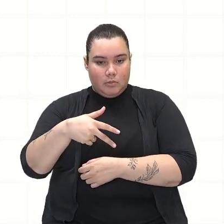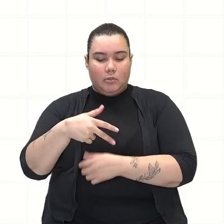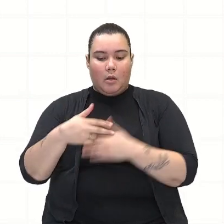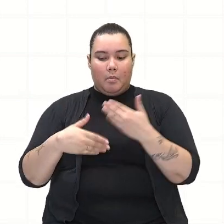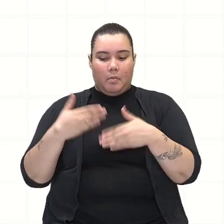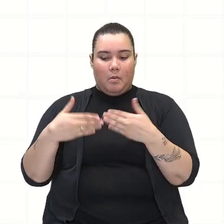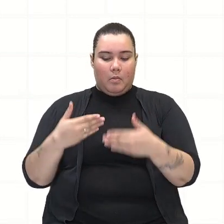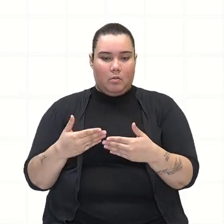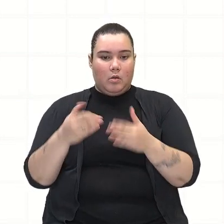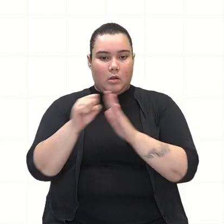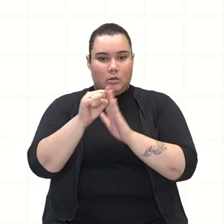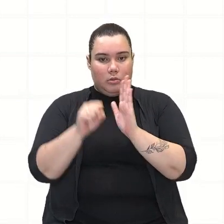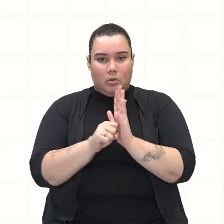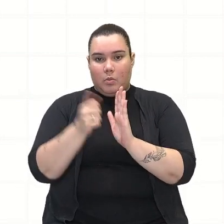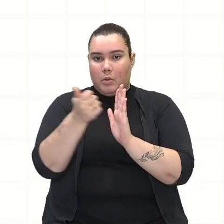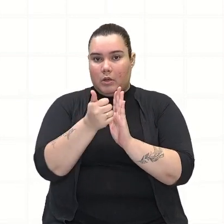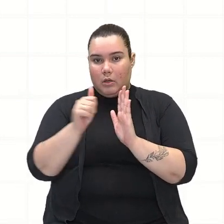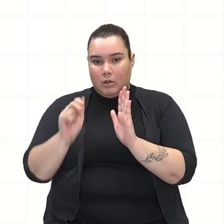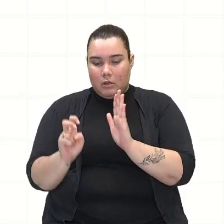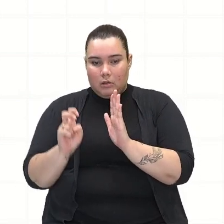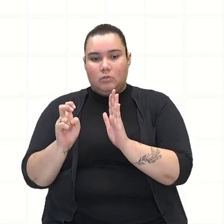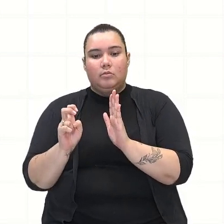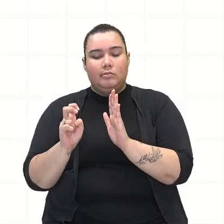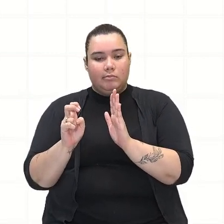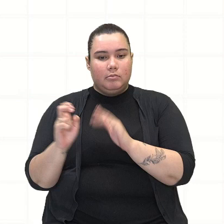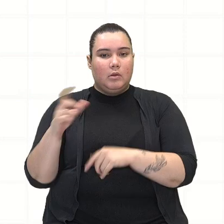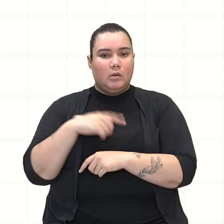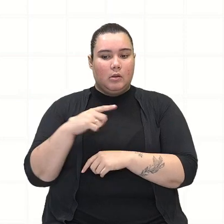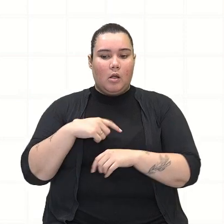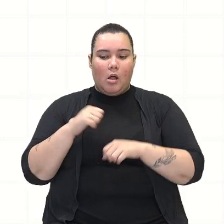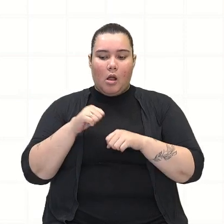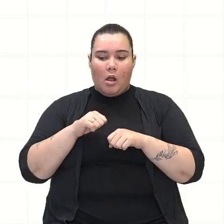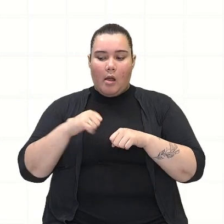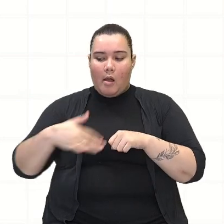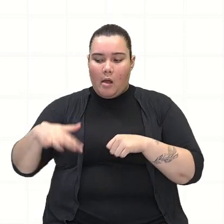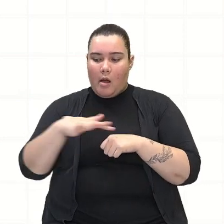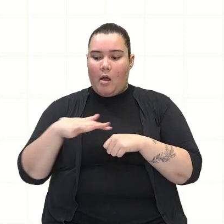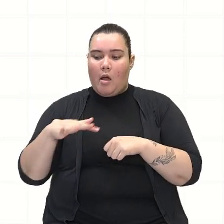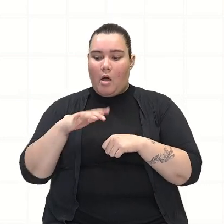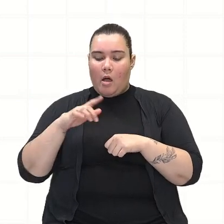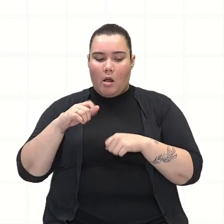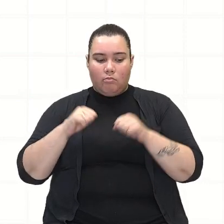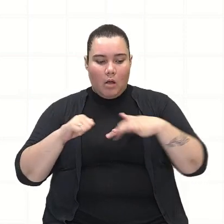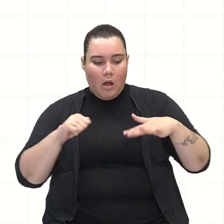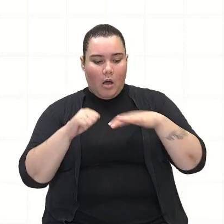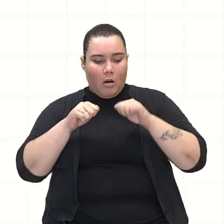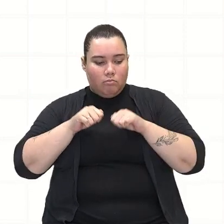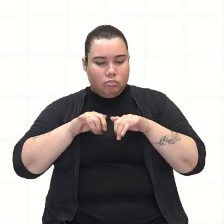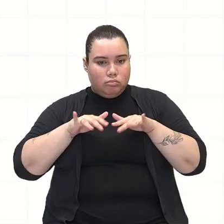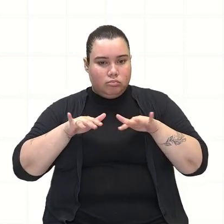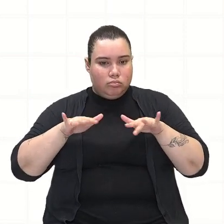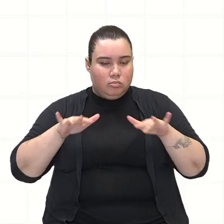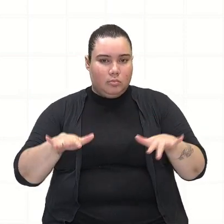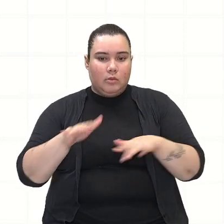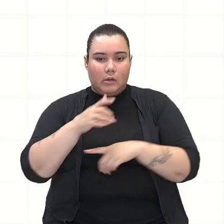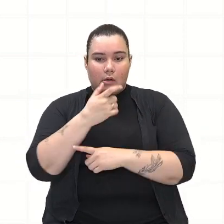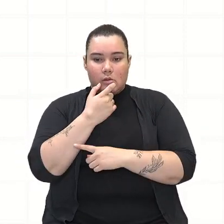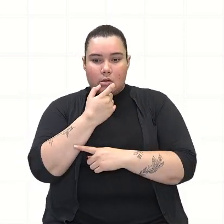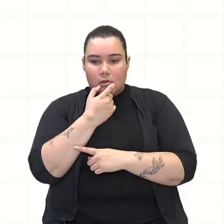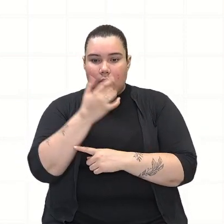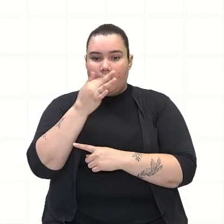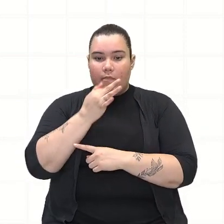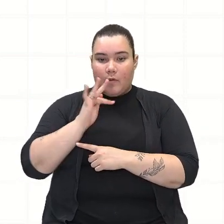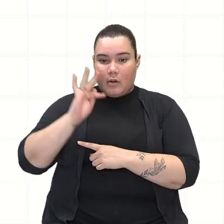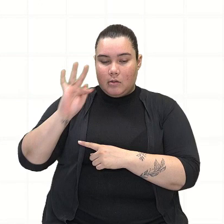medida em que, a partir do século XV, eles foram conquistando territórios na costa africana e depois seguiu de ingleses,